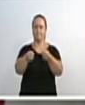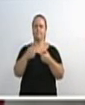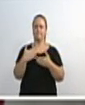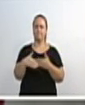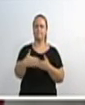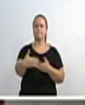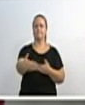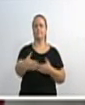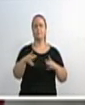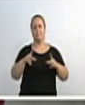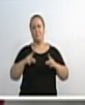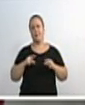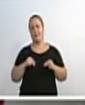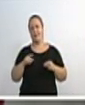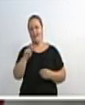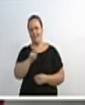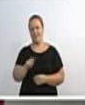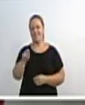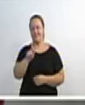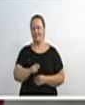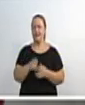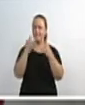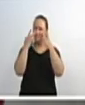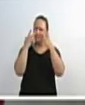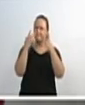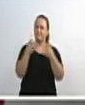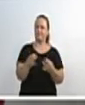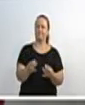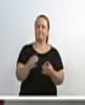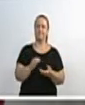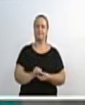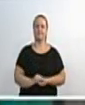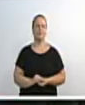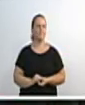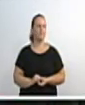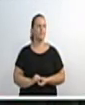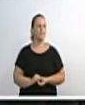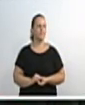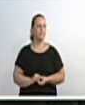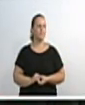moradores merecem uma atenção maior.